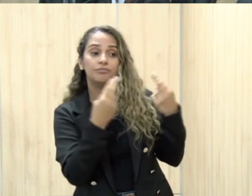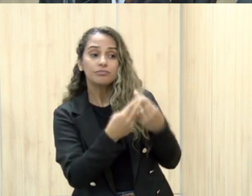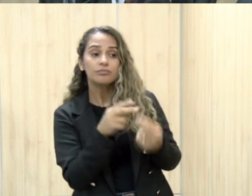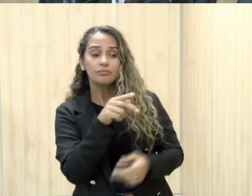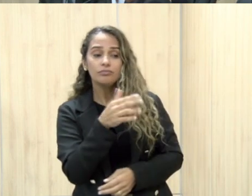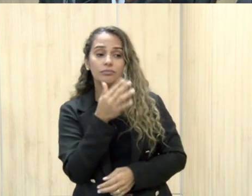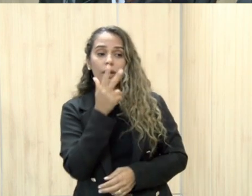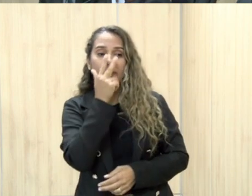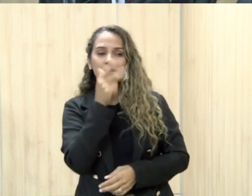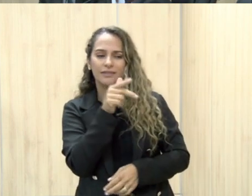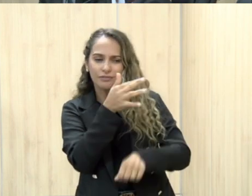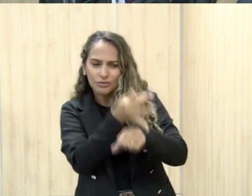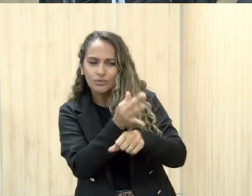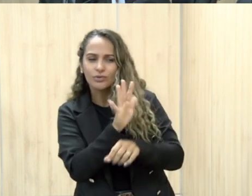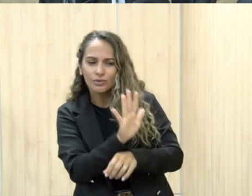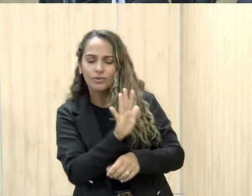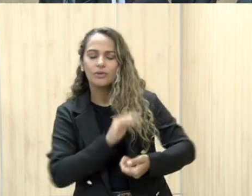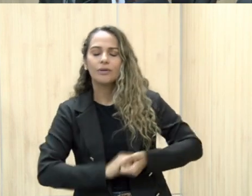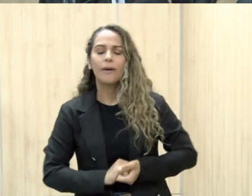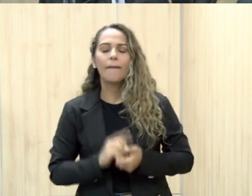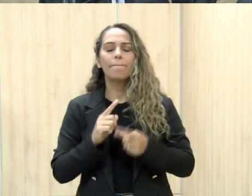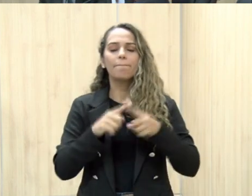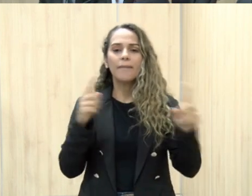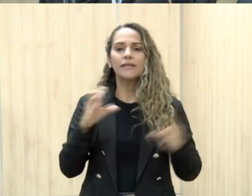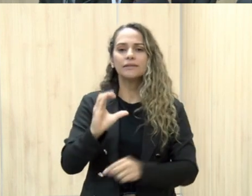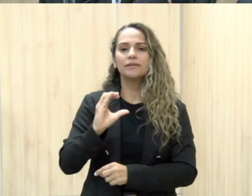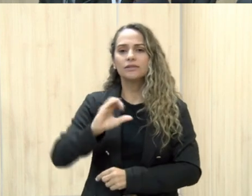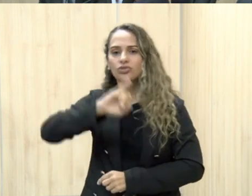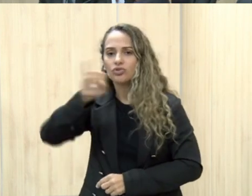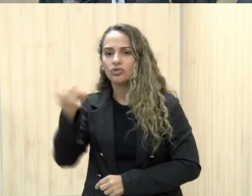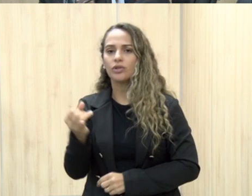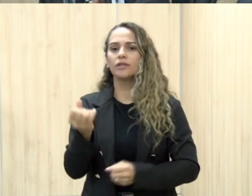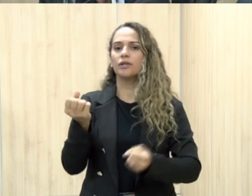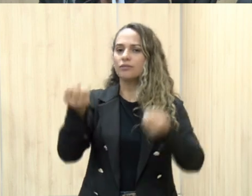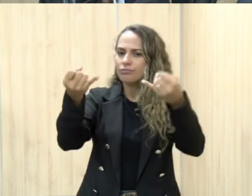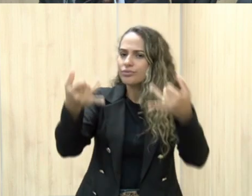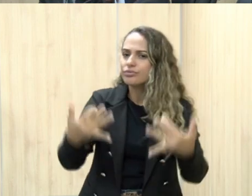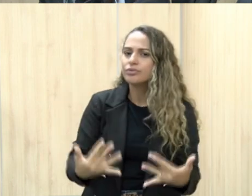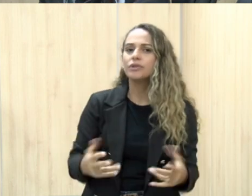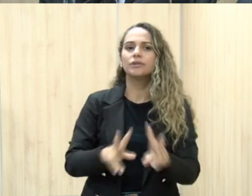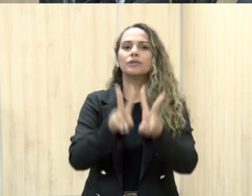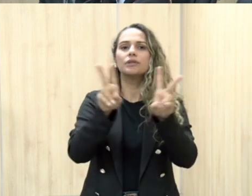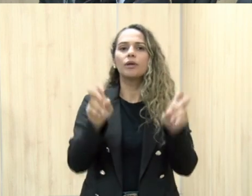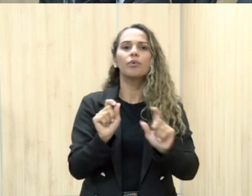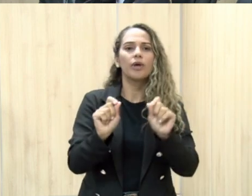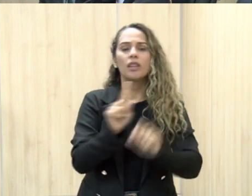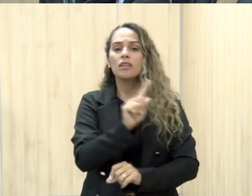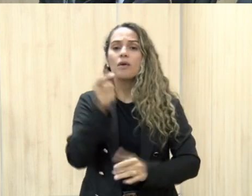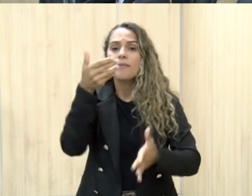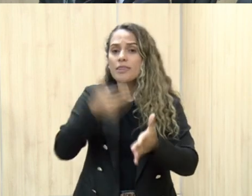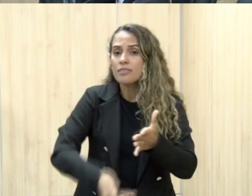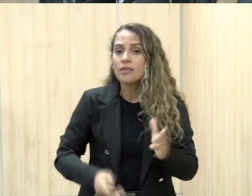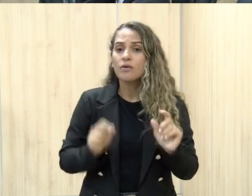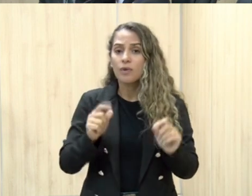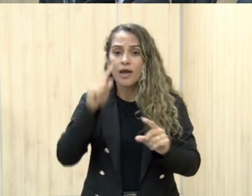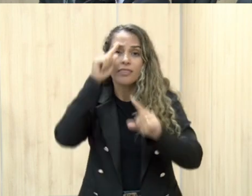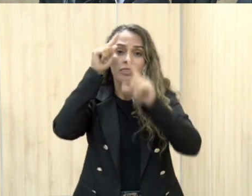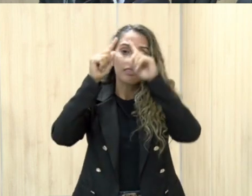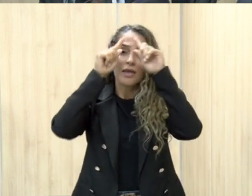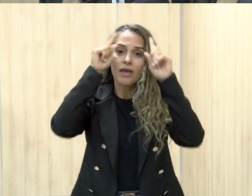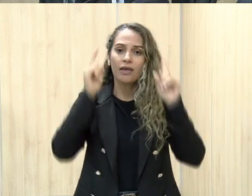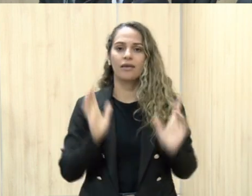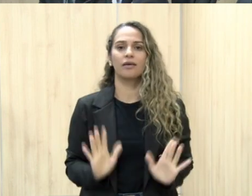não estava presente né e a ccj tratou desse tema no sentido o seguinte a gente não a ideia